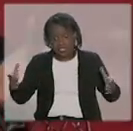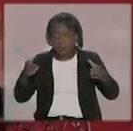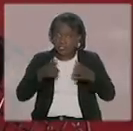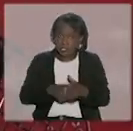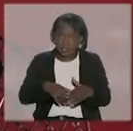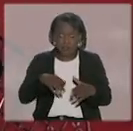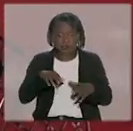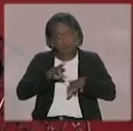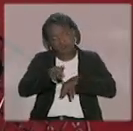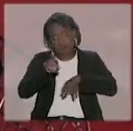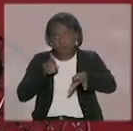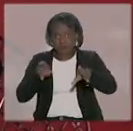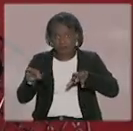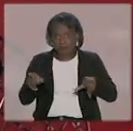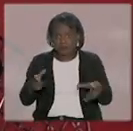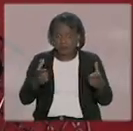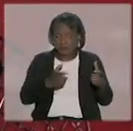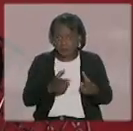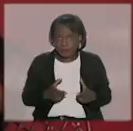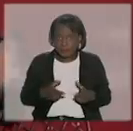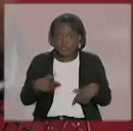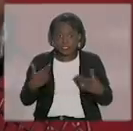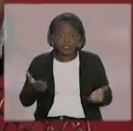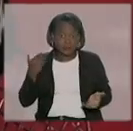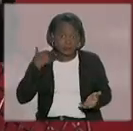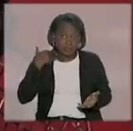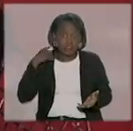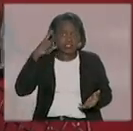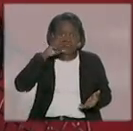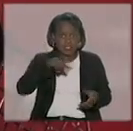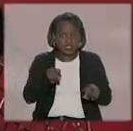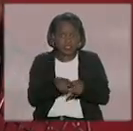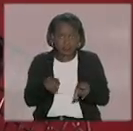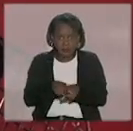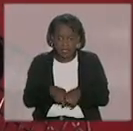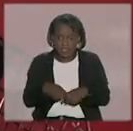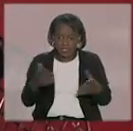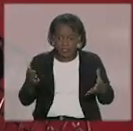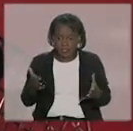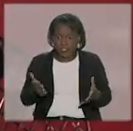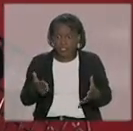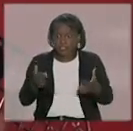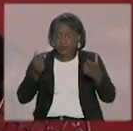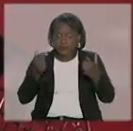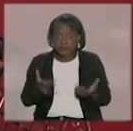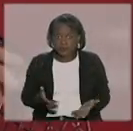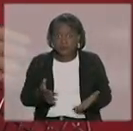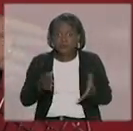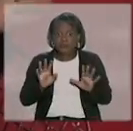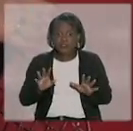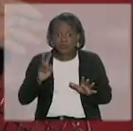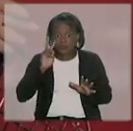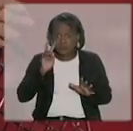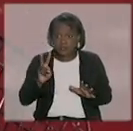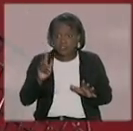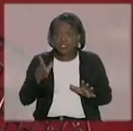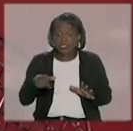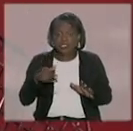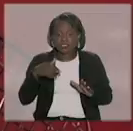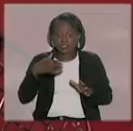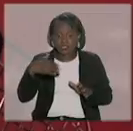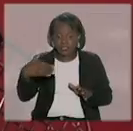empresa, nesses diferentes espaços. Então, para o banco é complicado também nessa hora colocar, mas é uma visão, como você disse,